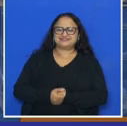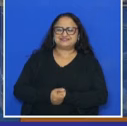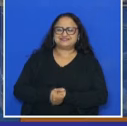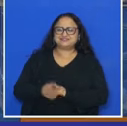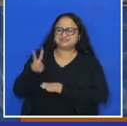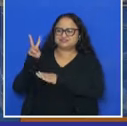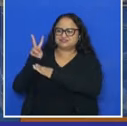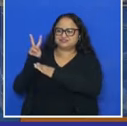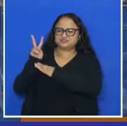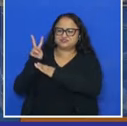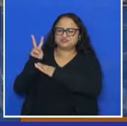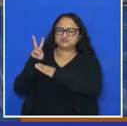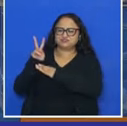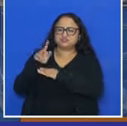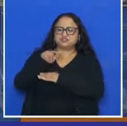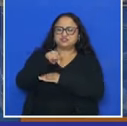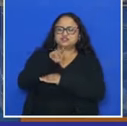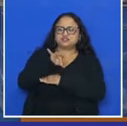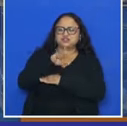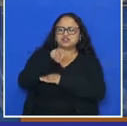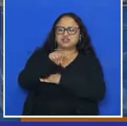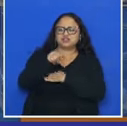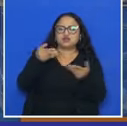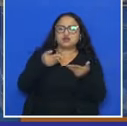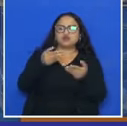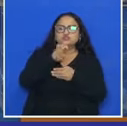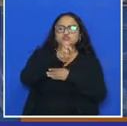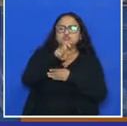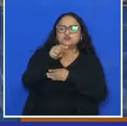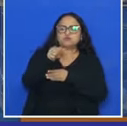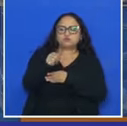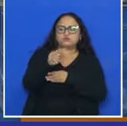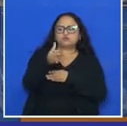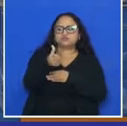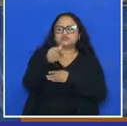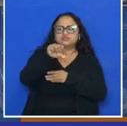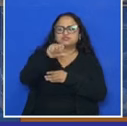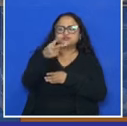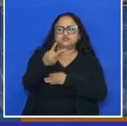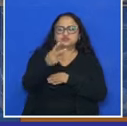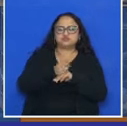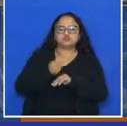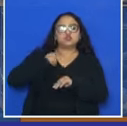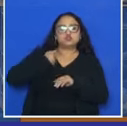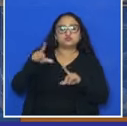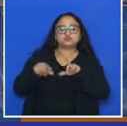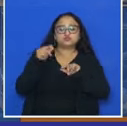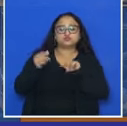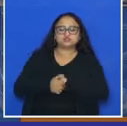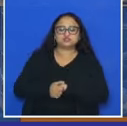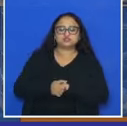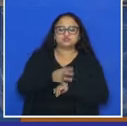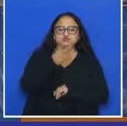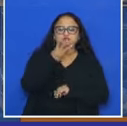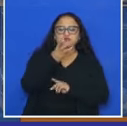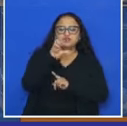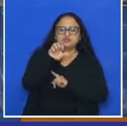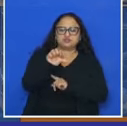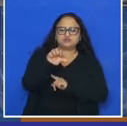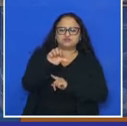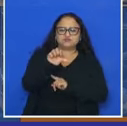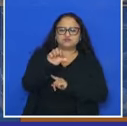Senhores auditores, quina, hoje concurso número 5.692. Números sorteados: